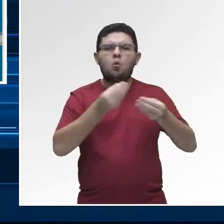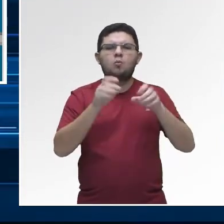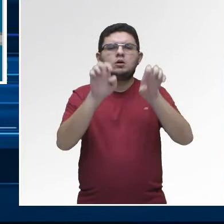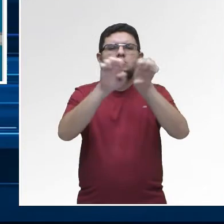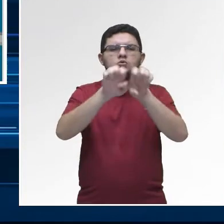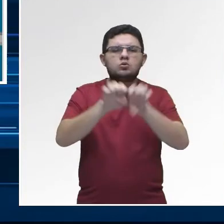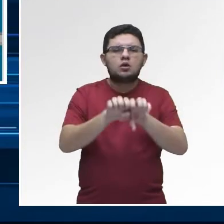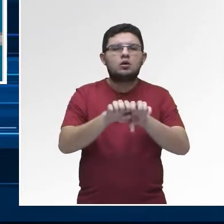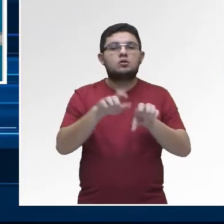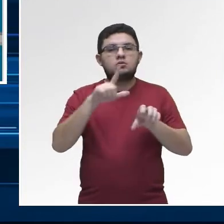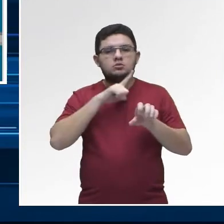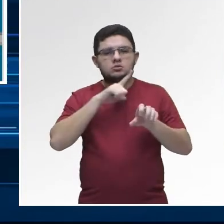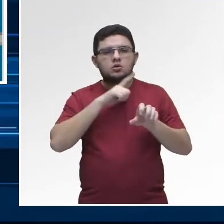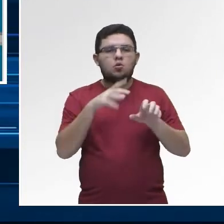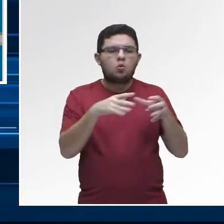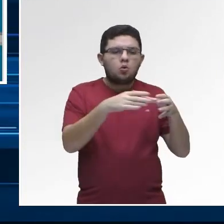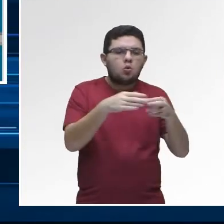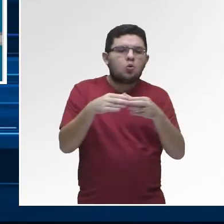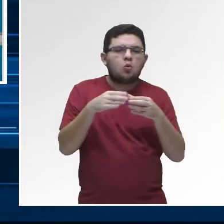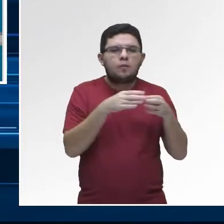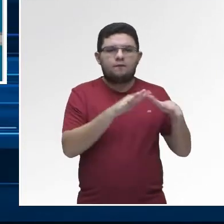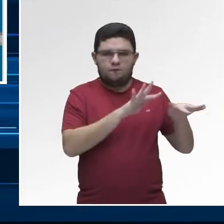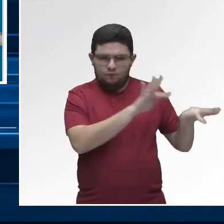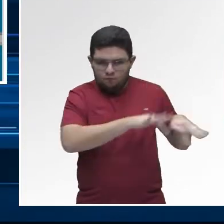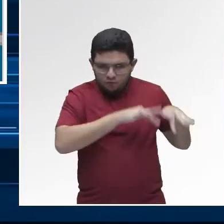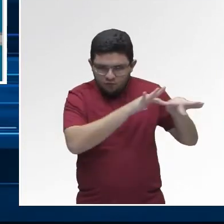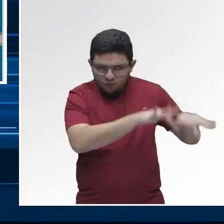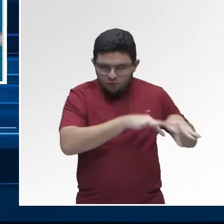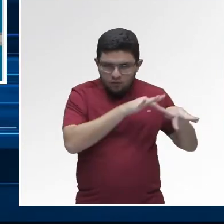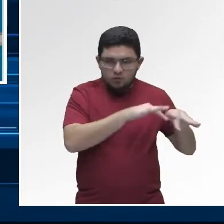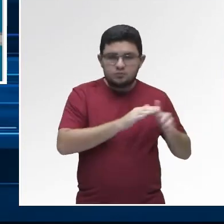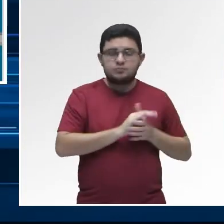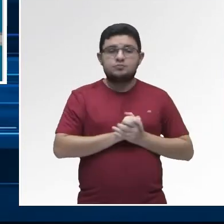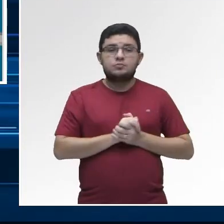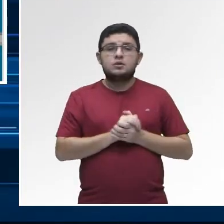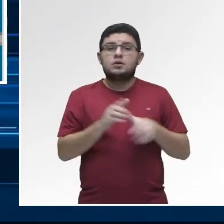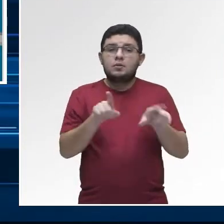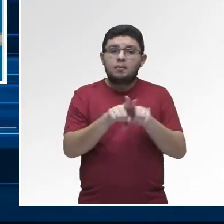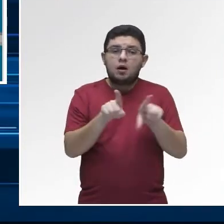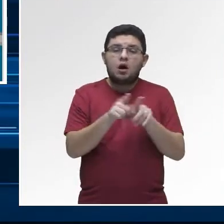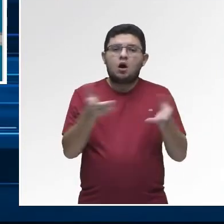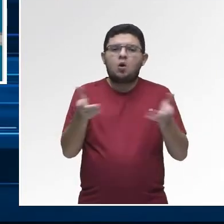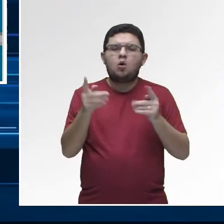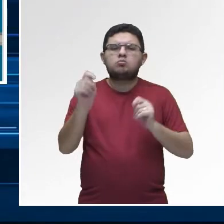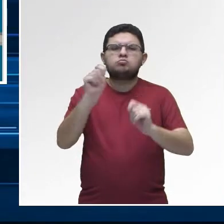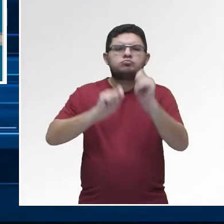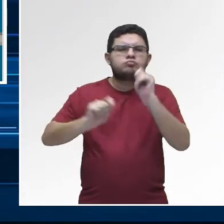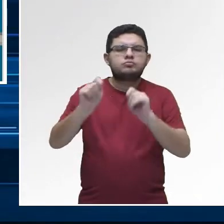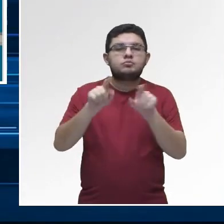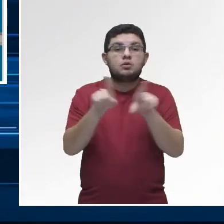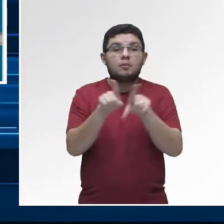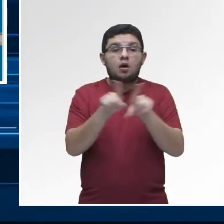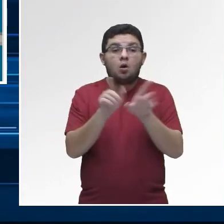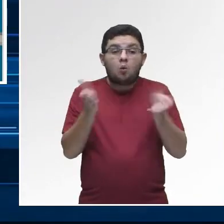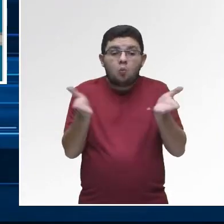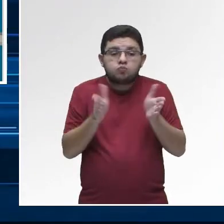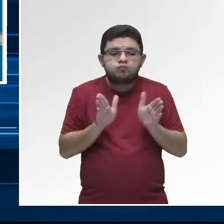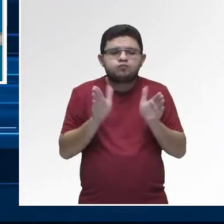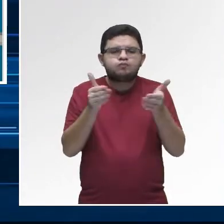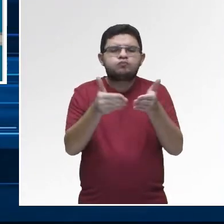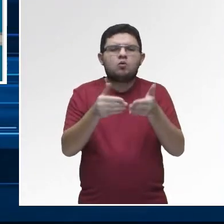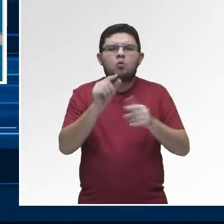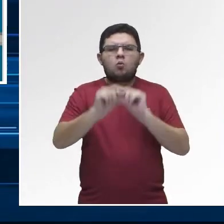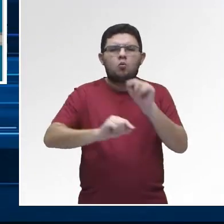feudos, e agora a gente vai trabalhar especificamente, ela também trouxe a questão da economia. E nós vamos agora falar da sociedade, como que está